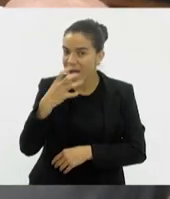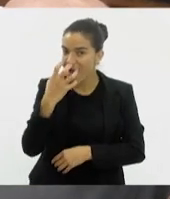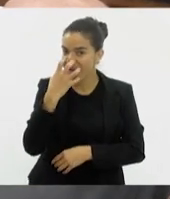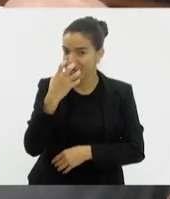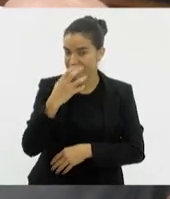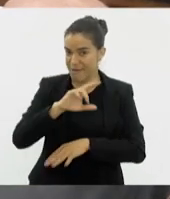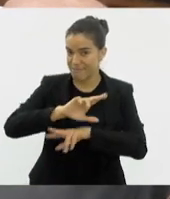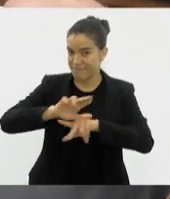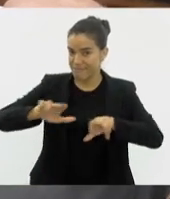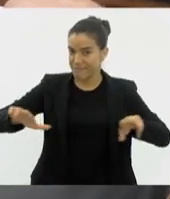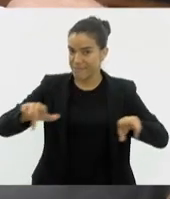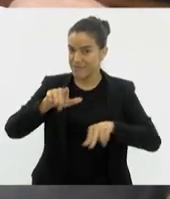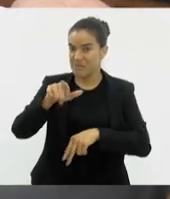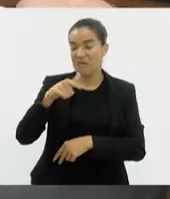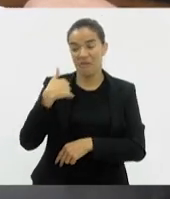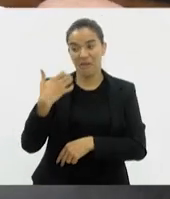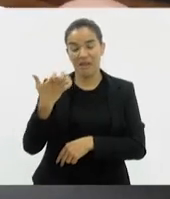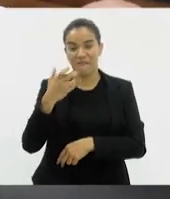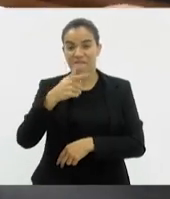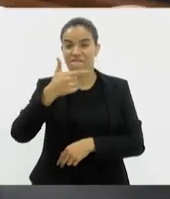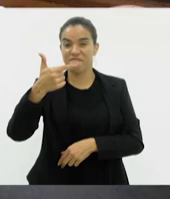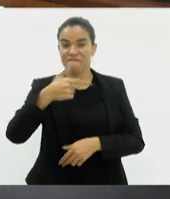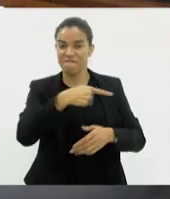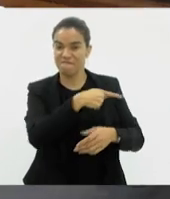vice do Queiroz, hein?